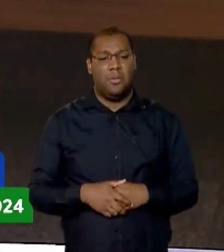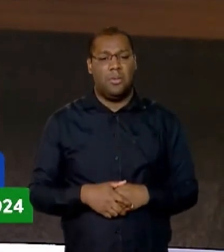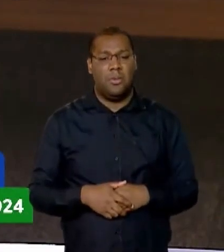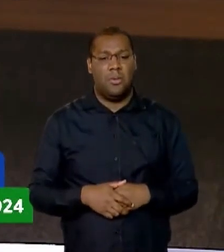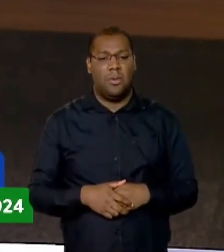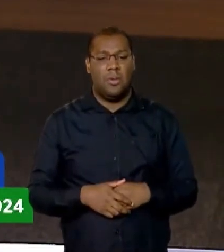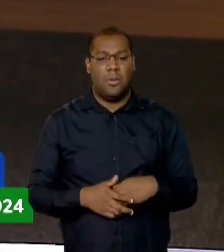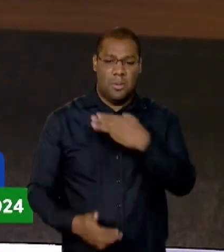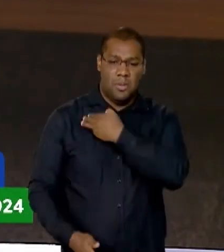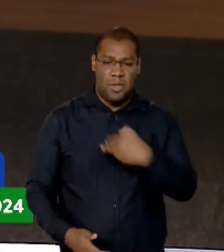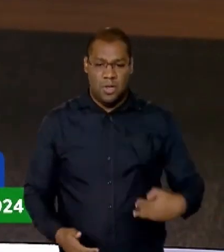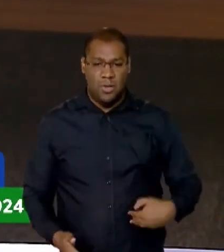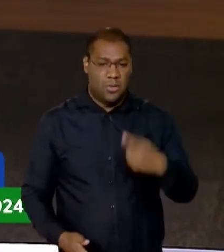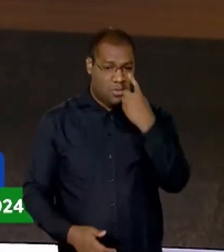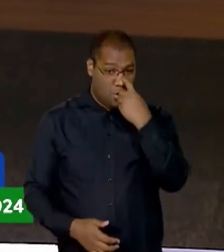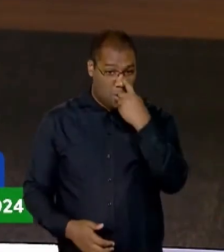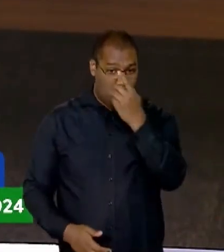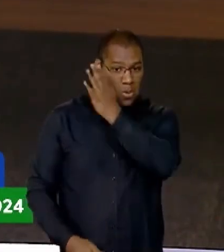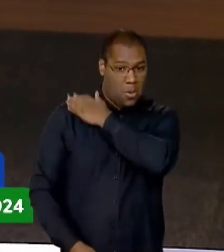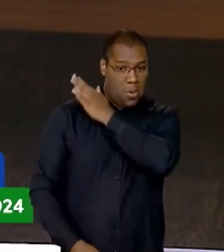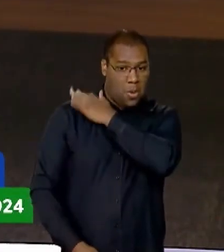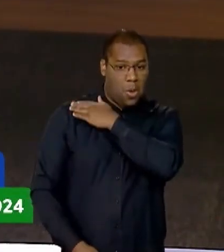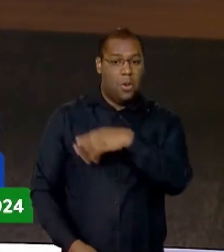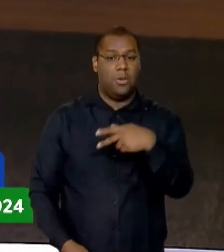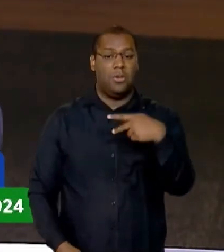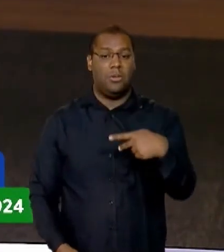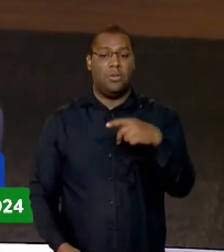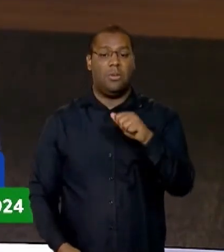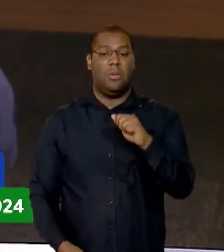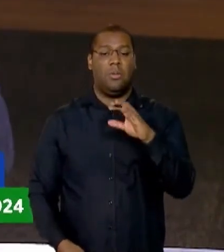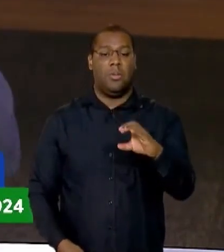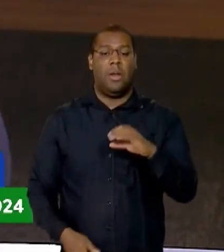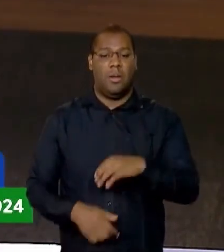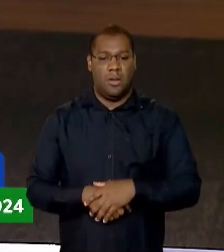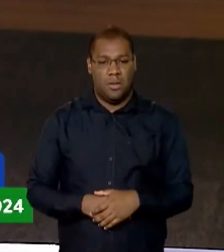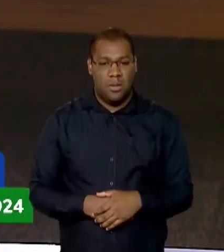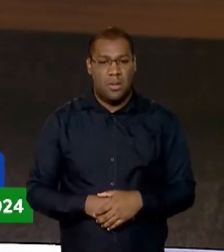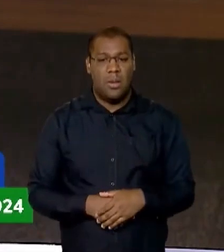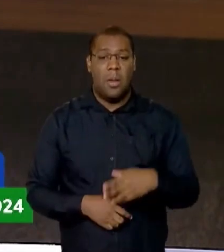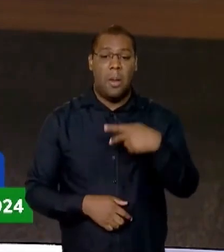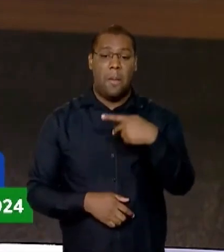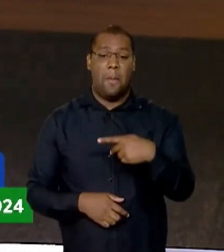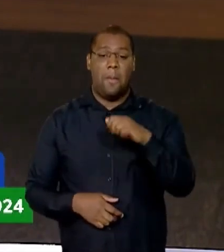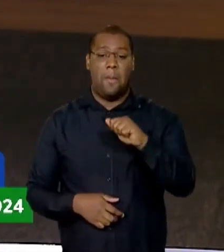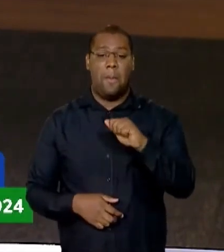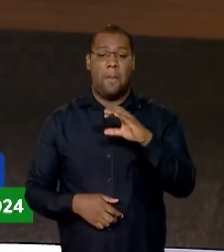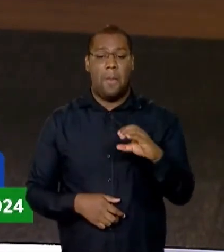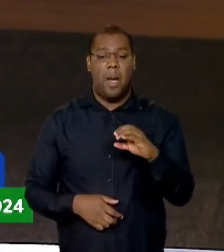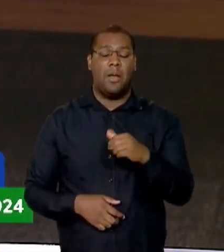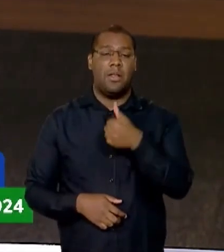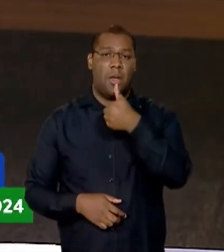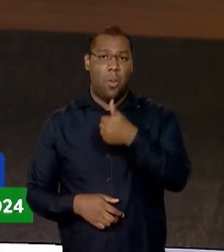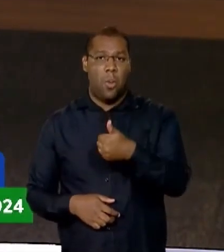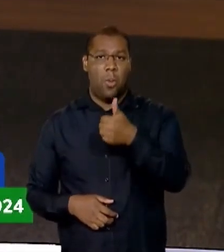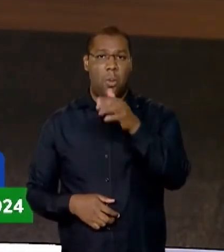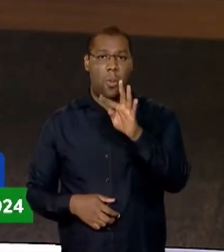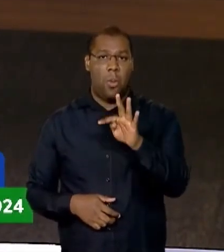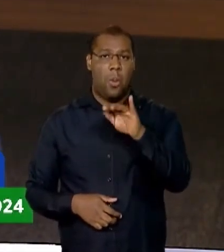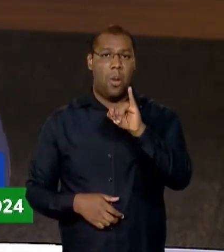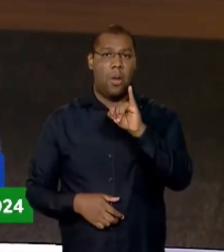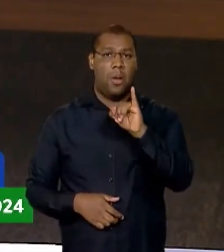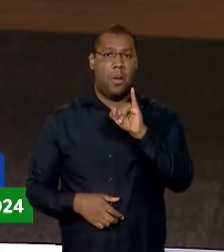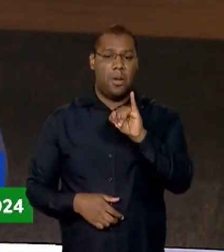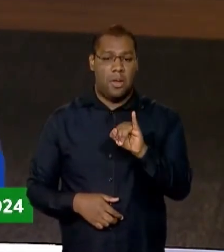o rio Costa presta conta do PAC porque o PAC tem 1 trão 700 bilhões de investimento 1